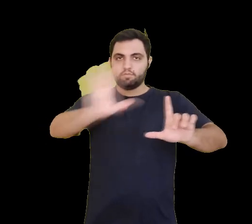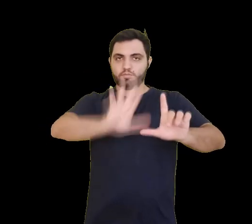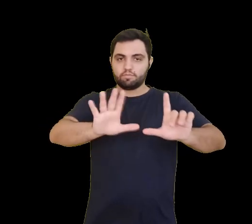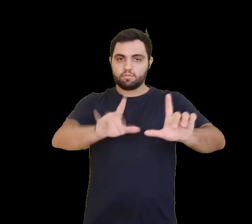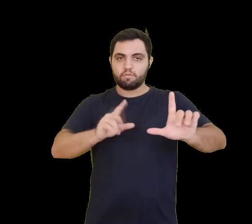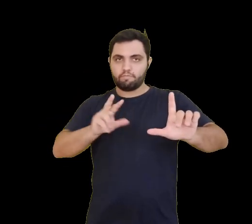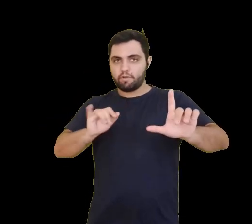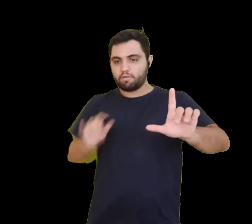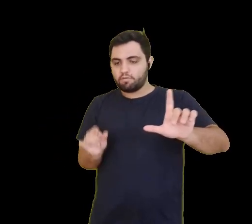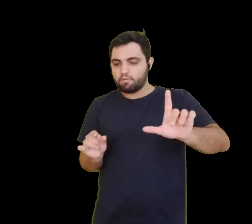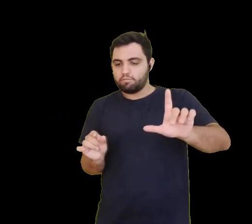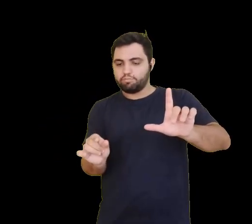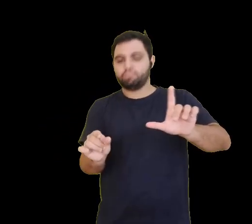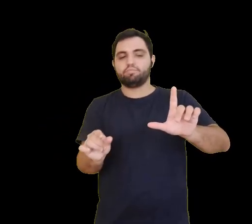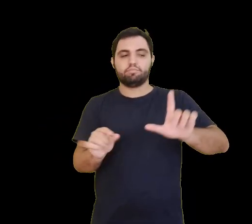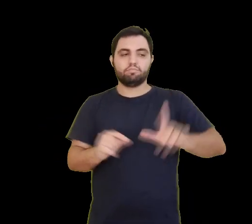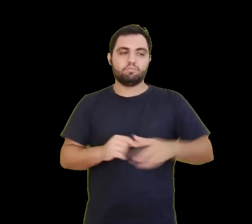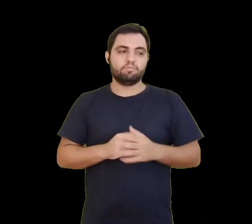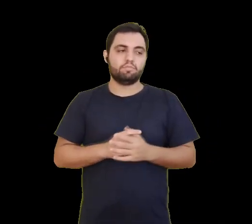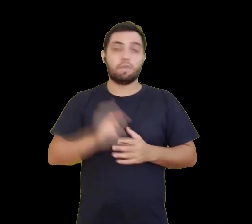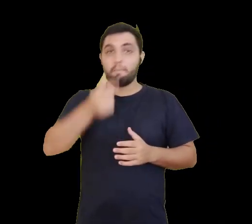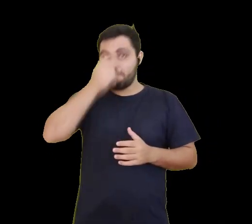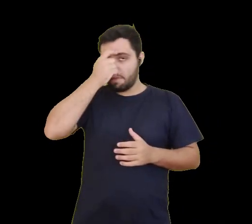para ser